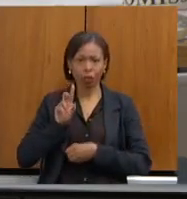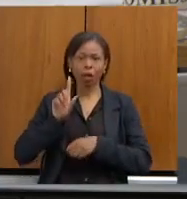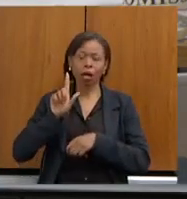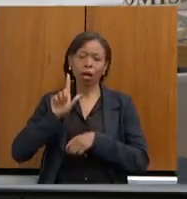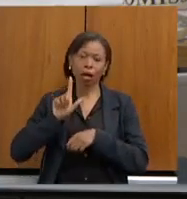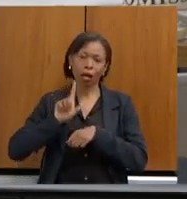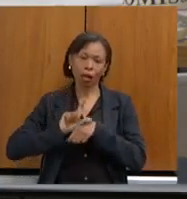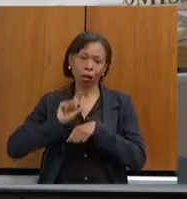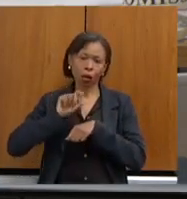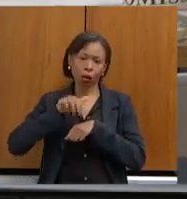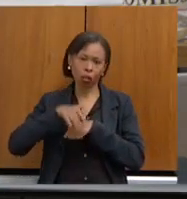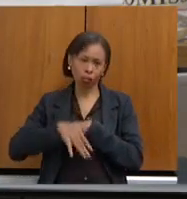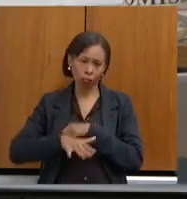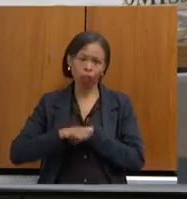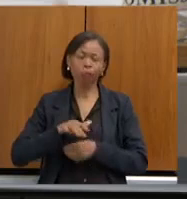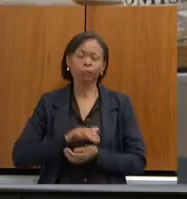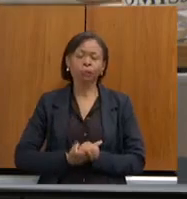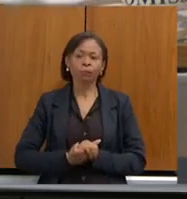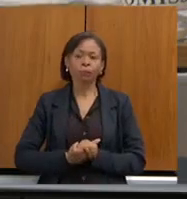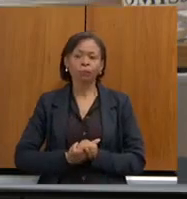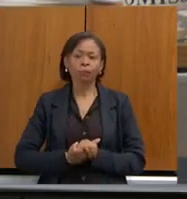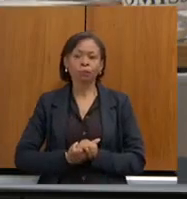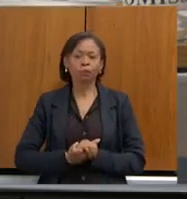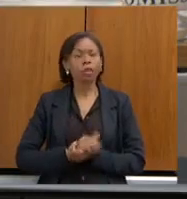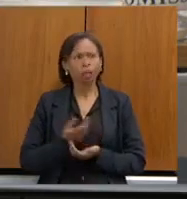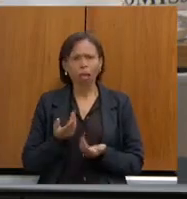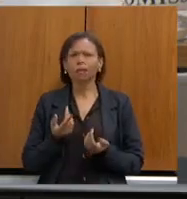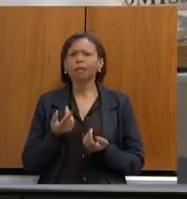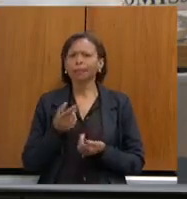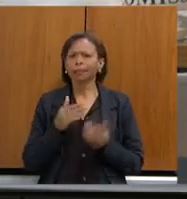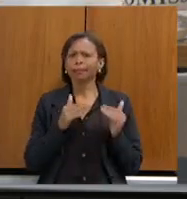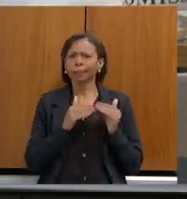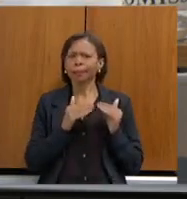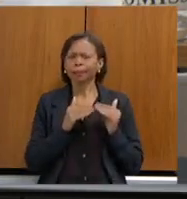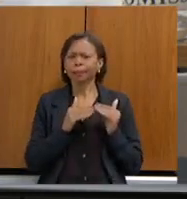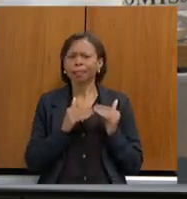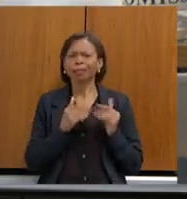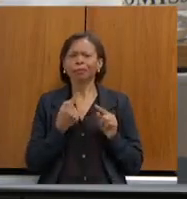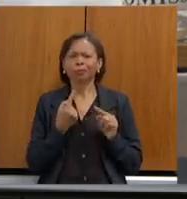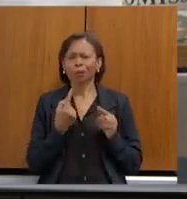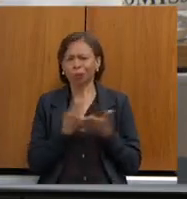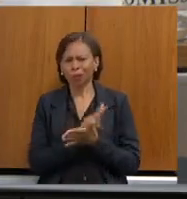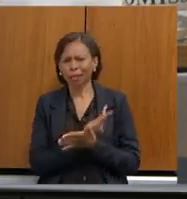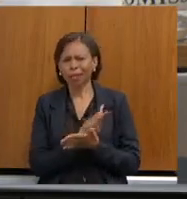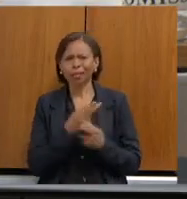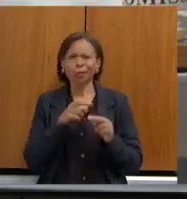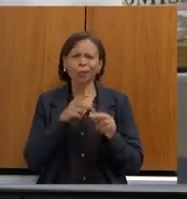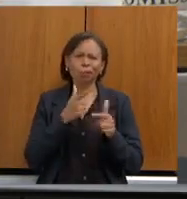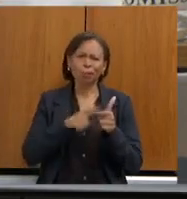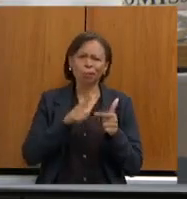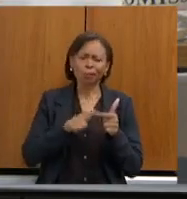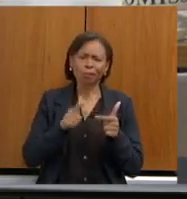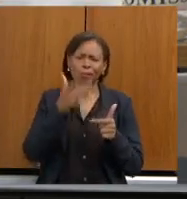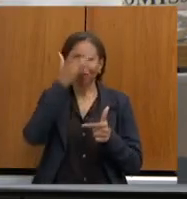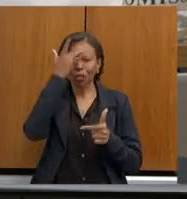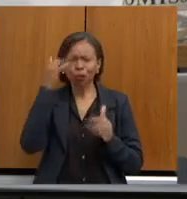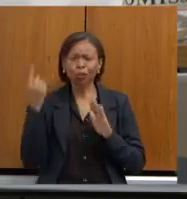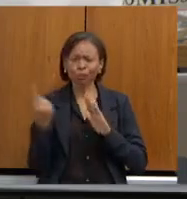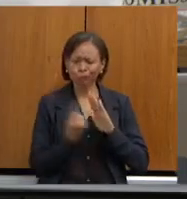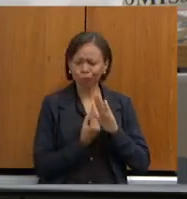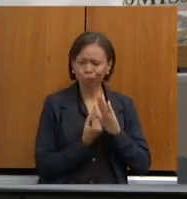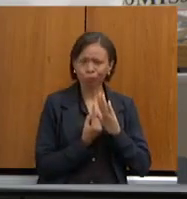e como o senhor colocou isso tem a ver sim as pessoas mais próximas dentro de casa né E só que